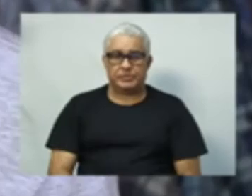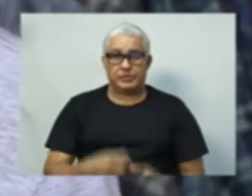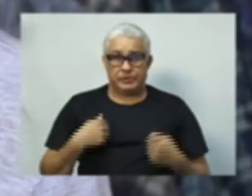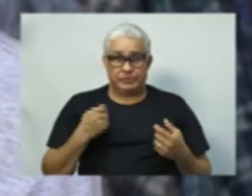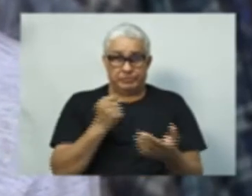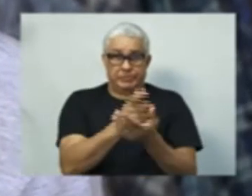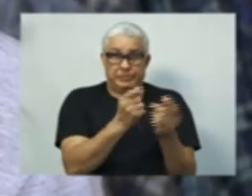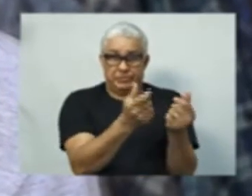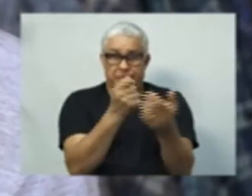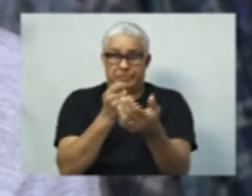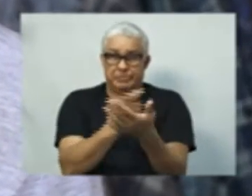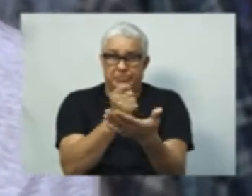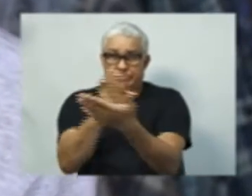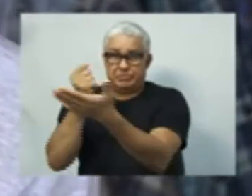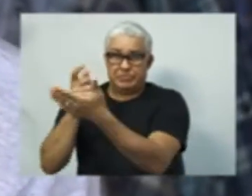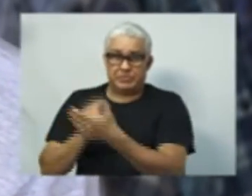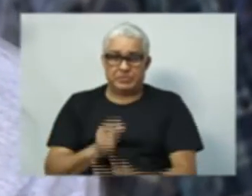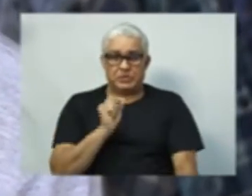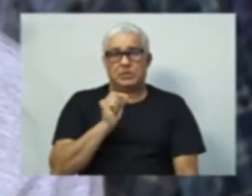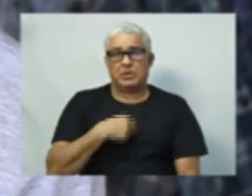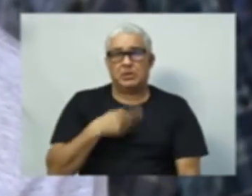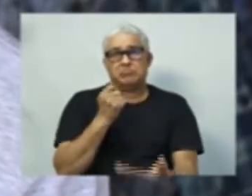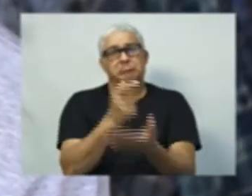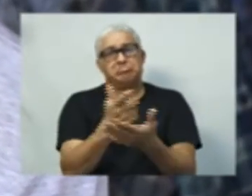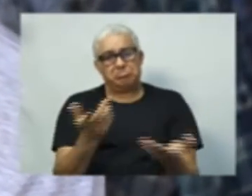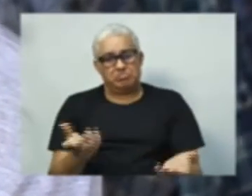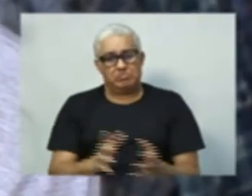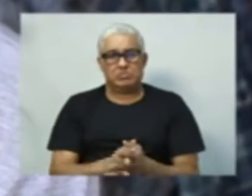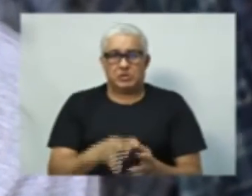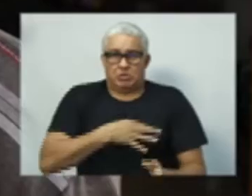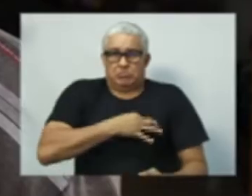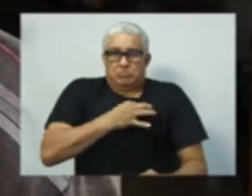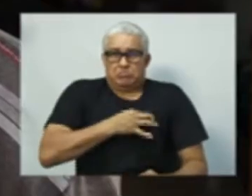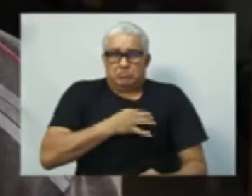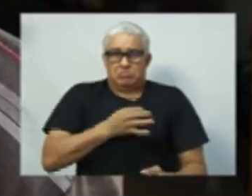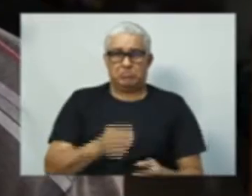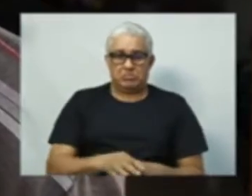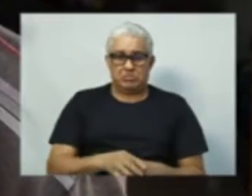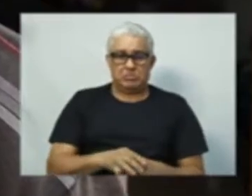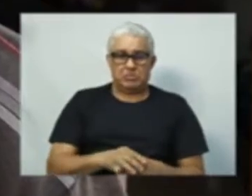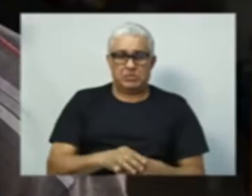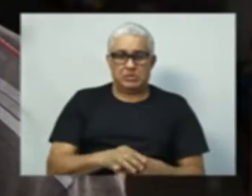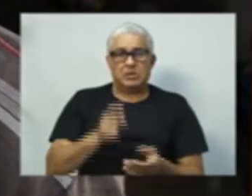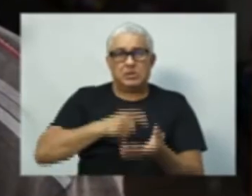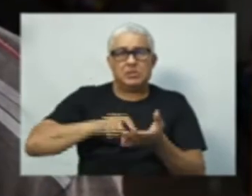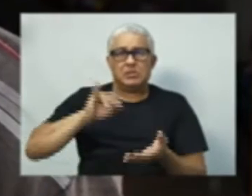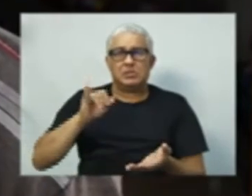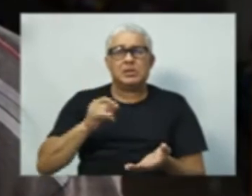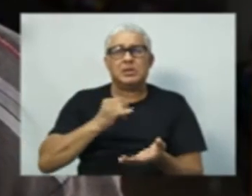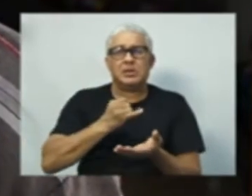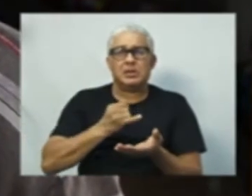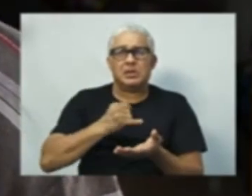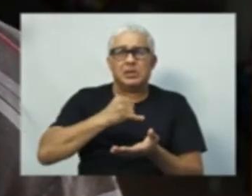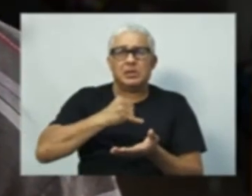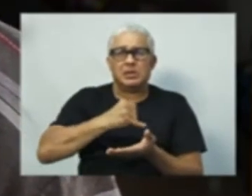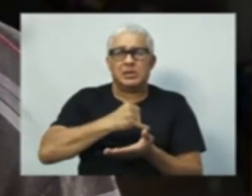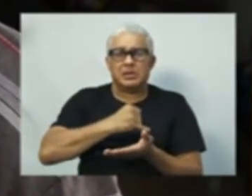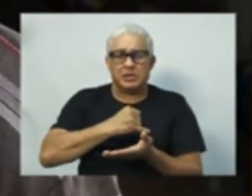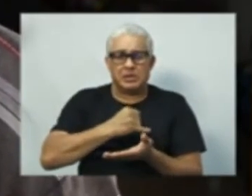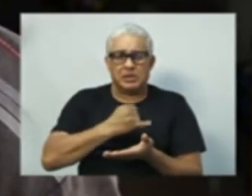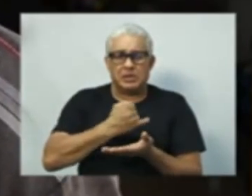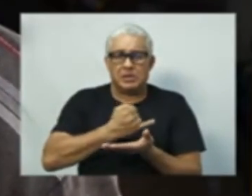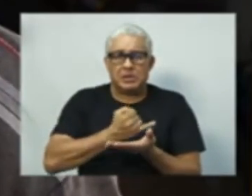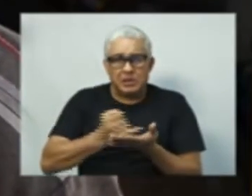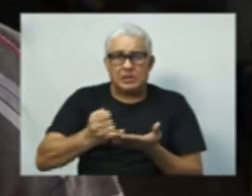é com, tipo, compra de roupas. E os impostos? Esse assunto incomoda? Claro que